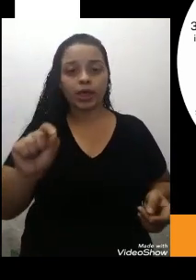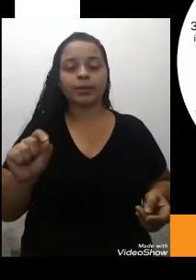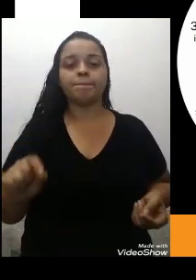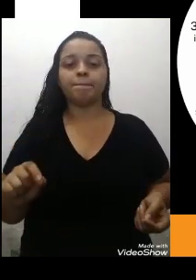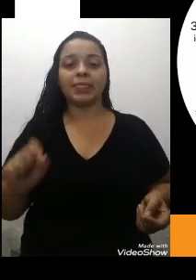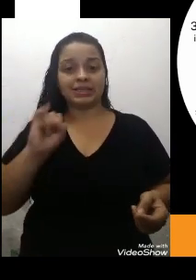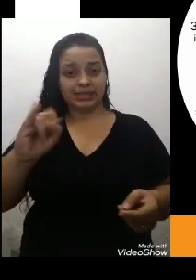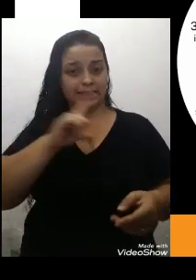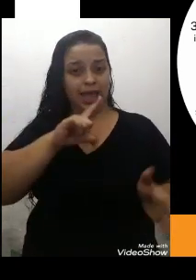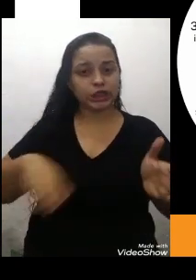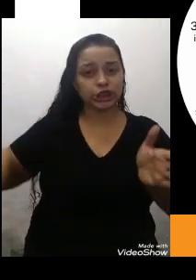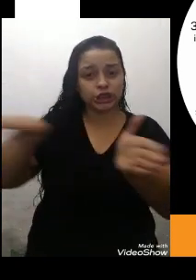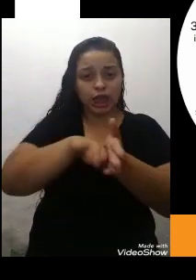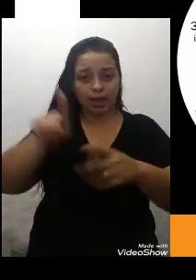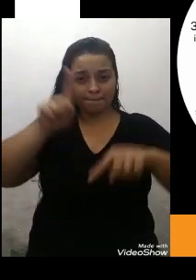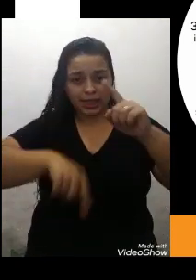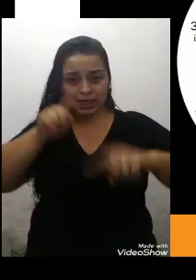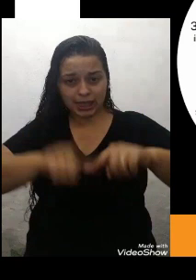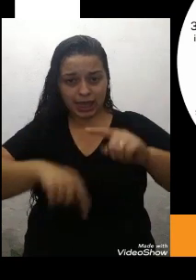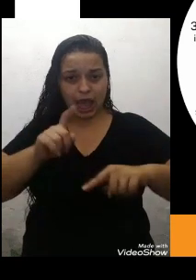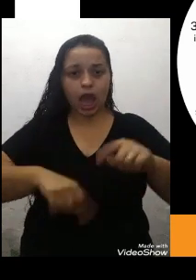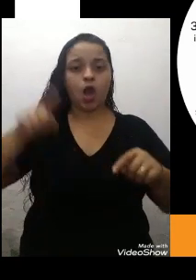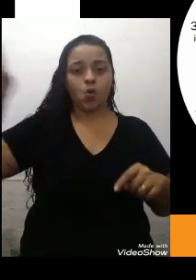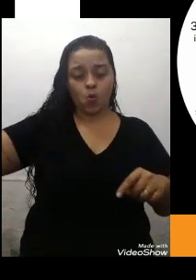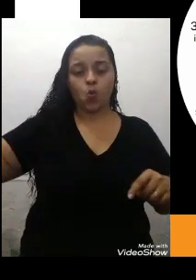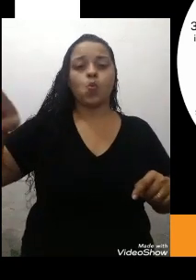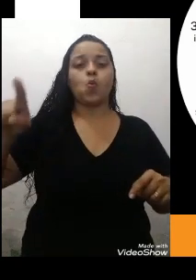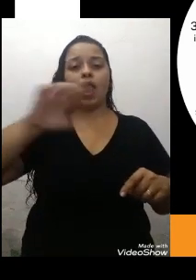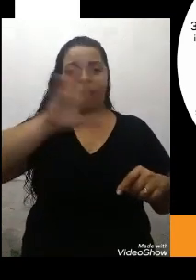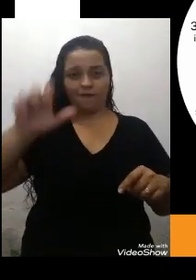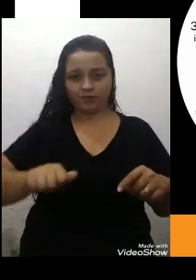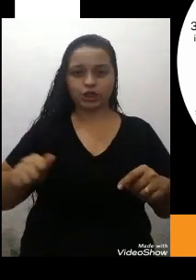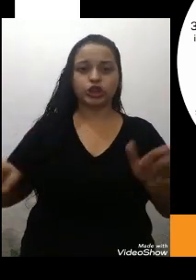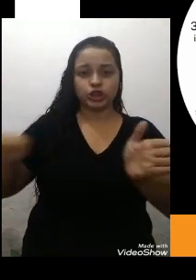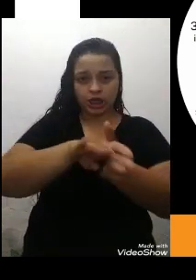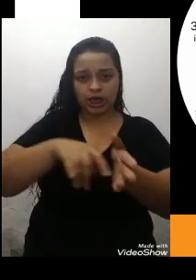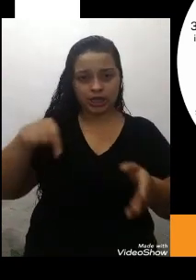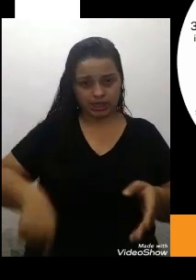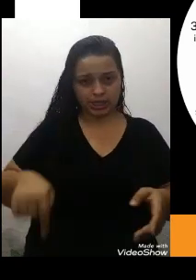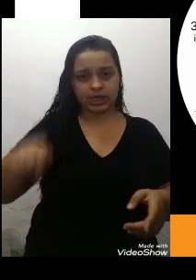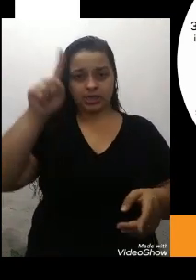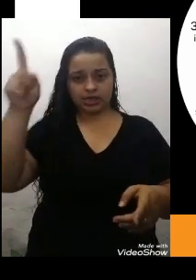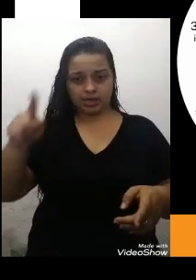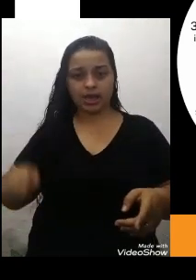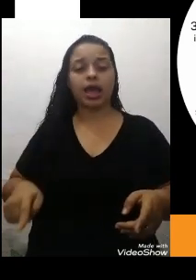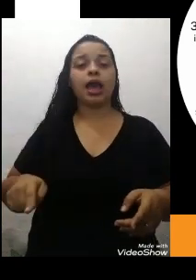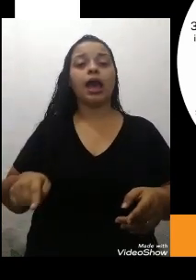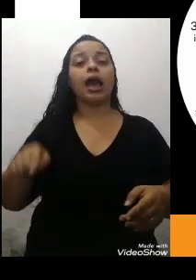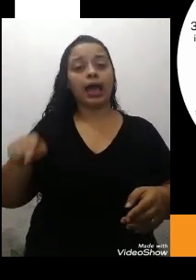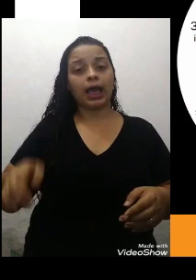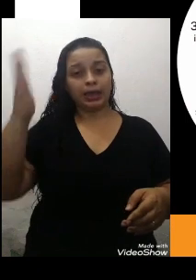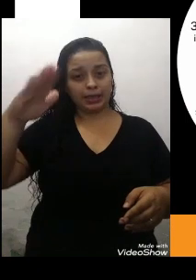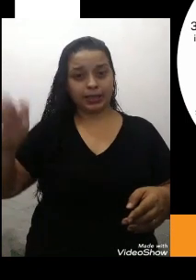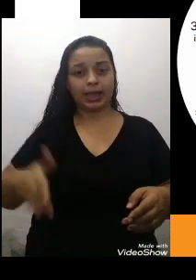chegando produtos na costa oriental do continente africano, no norte da África, esses produtos também vão aquecer um